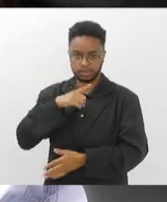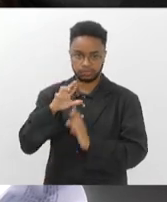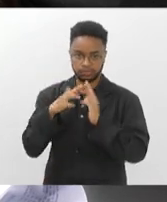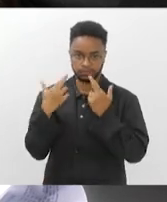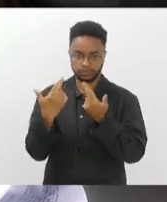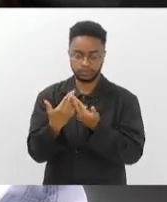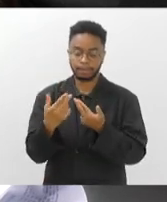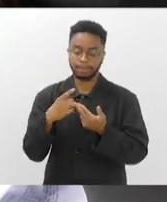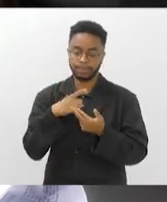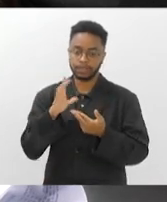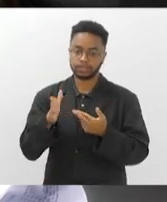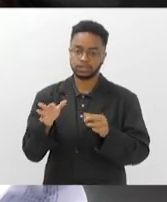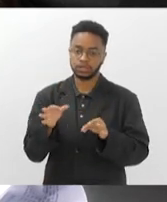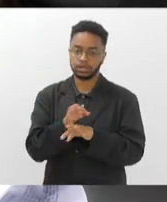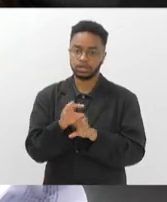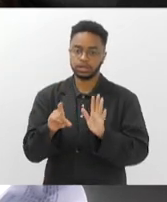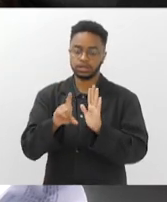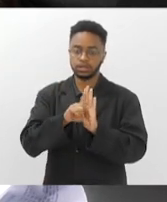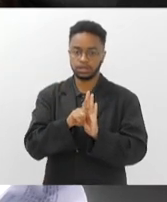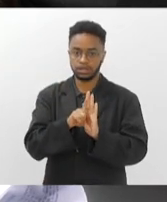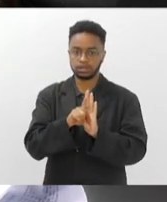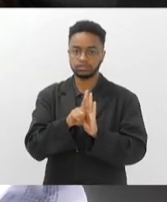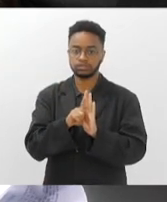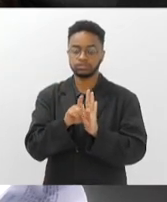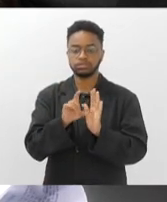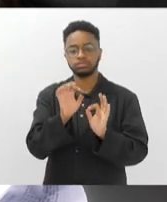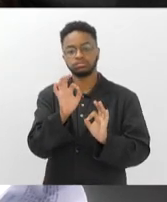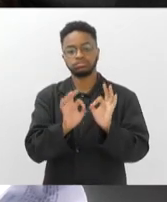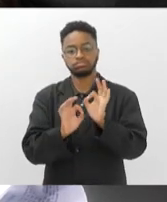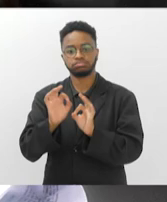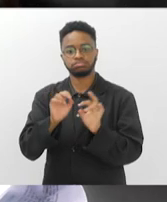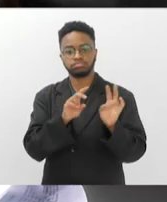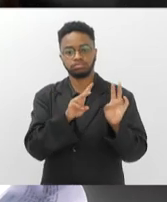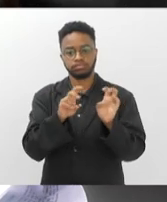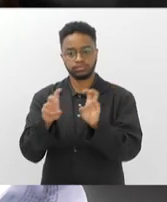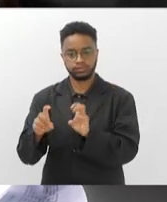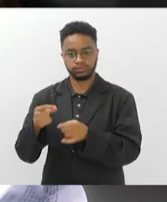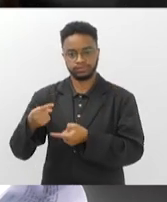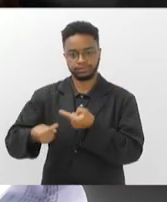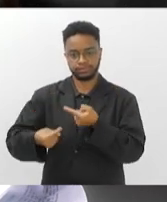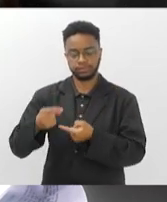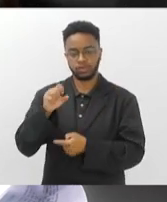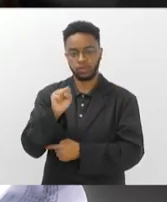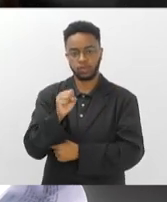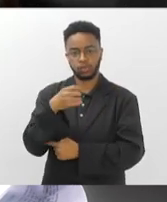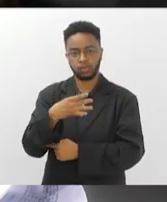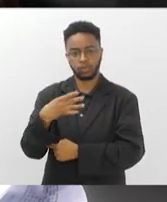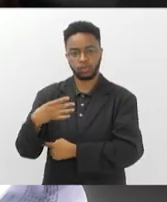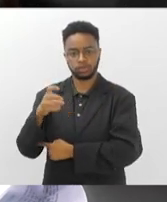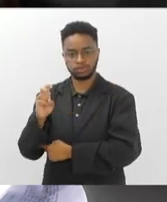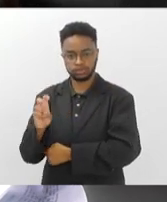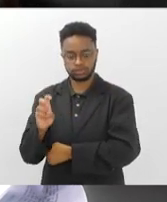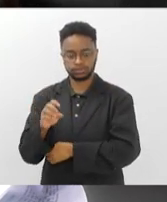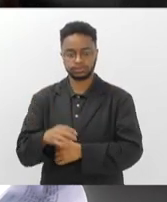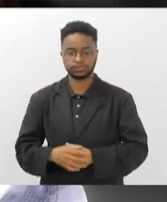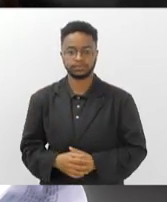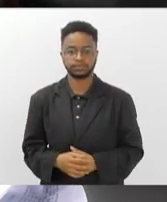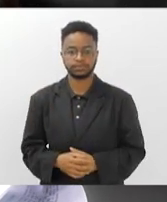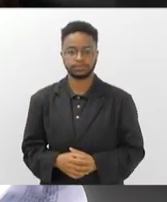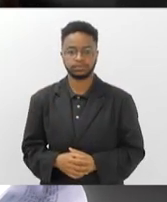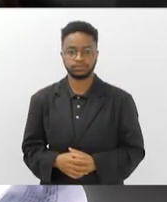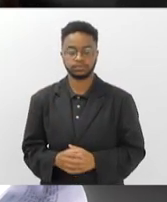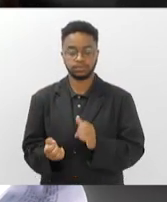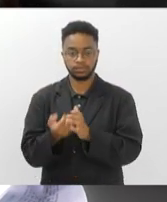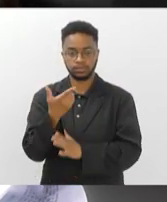Existe uma lei que disciplina essa matéria, que é a 8445, que é